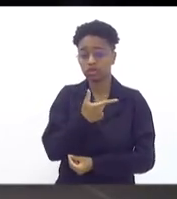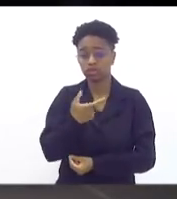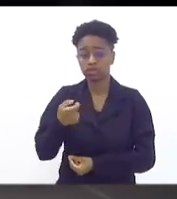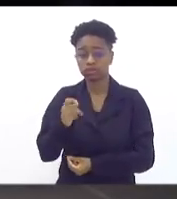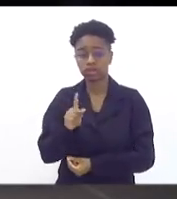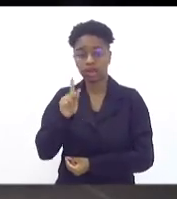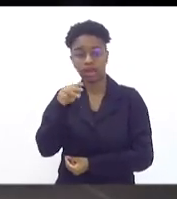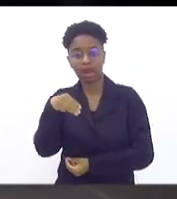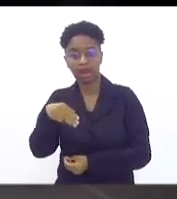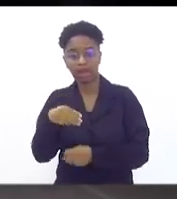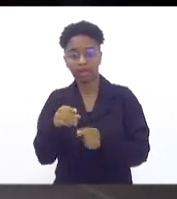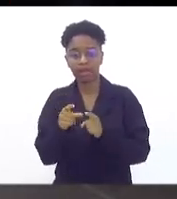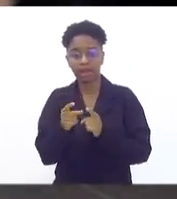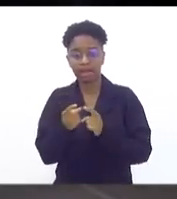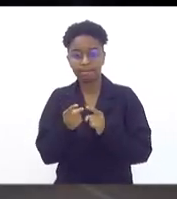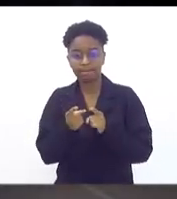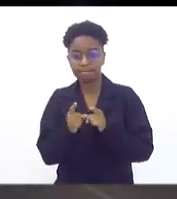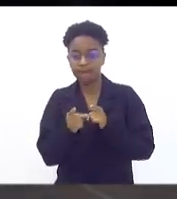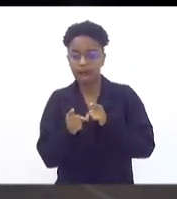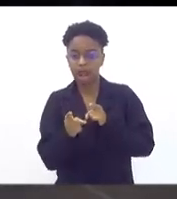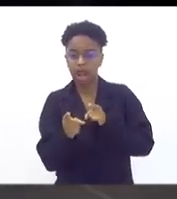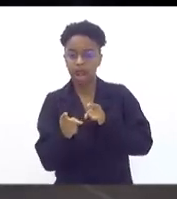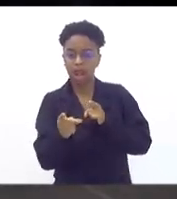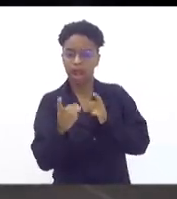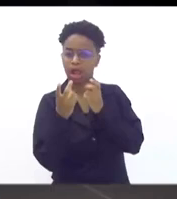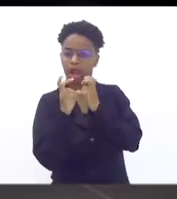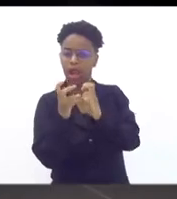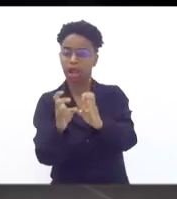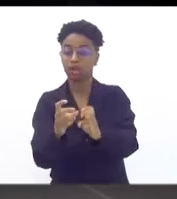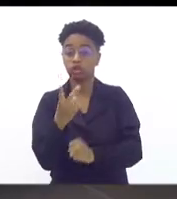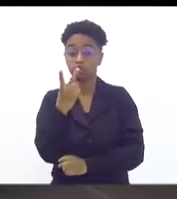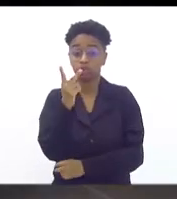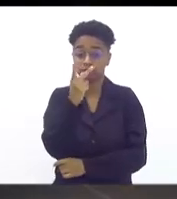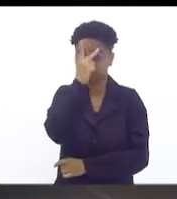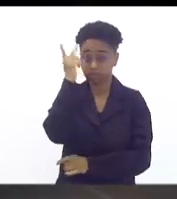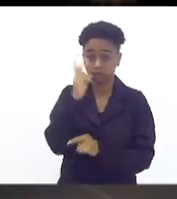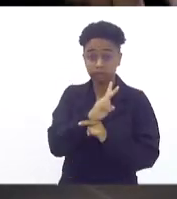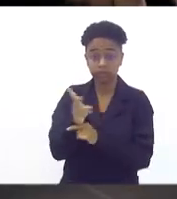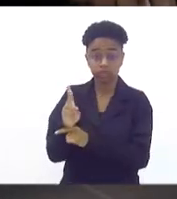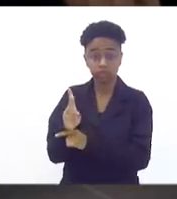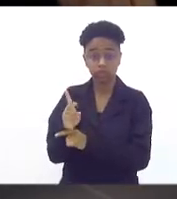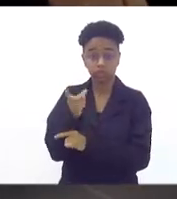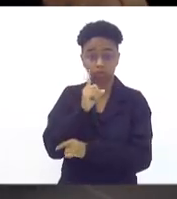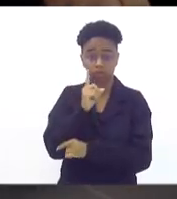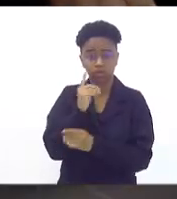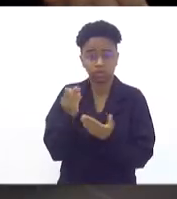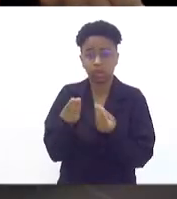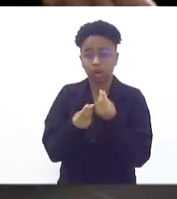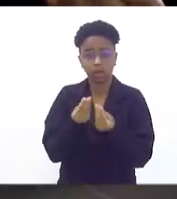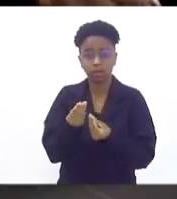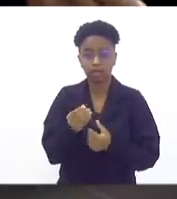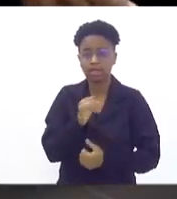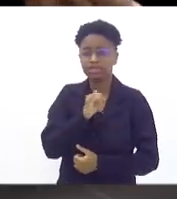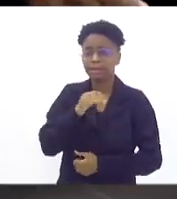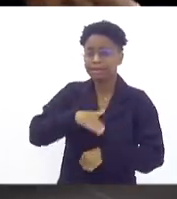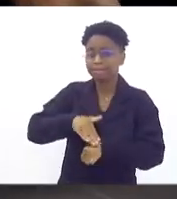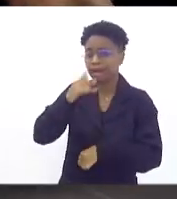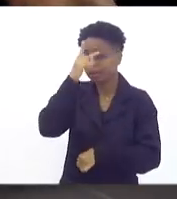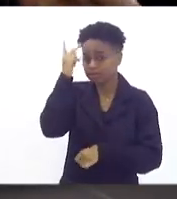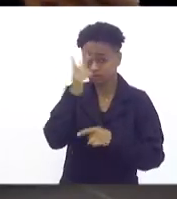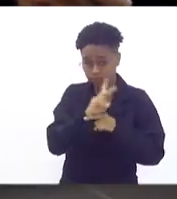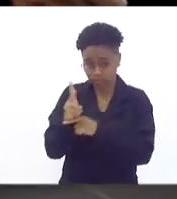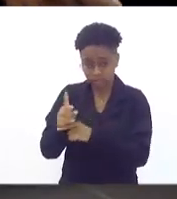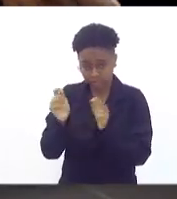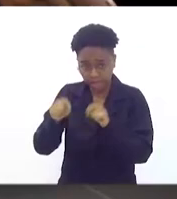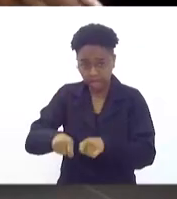de Trilhos a gente ter duas pessoas fiscalizando por dia e aí Charles a gente colocar mais pessoas ficaram dizendo